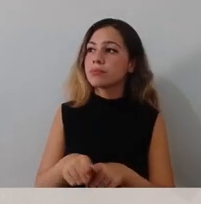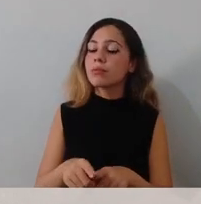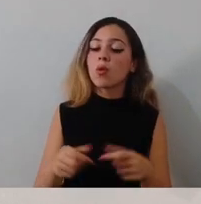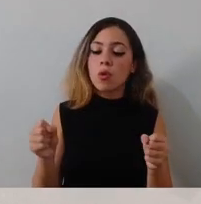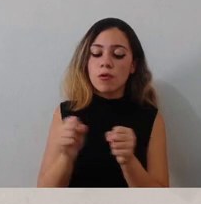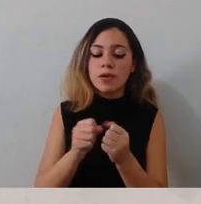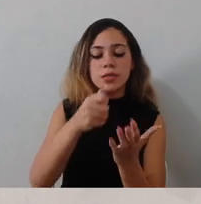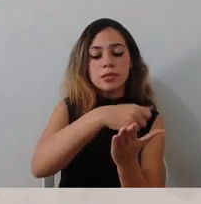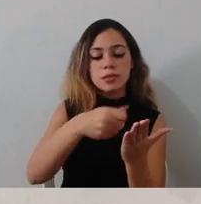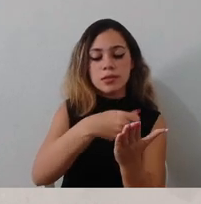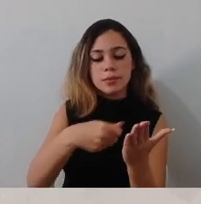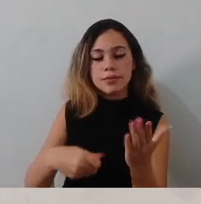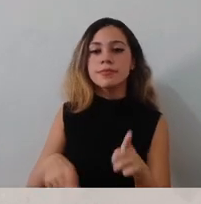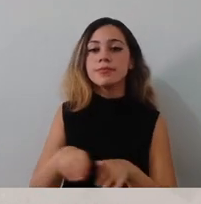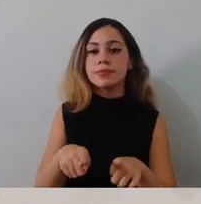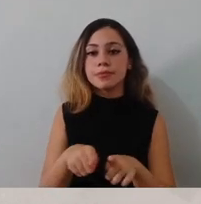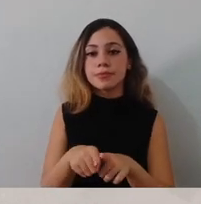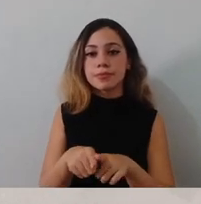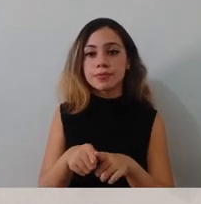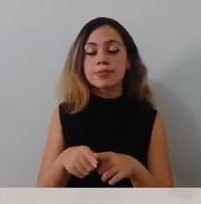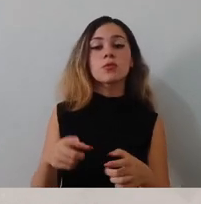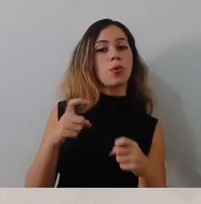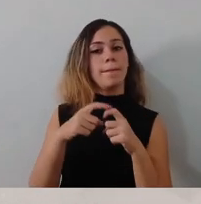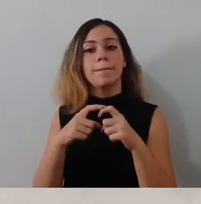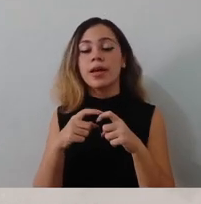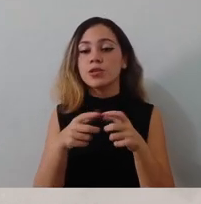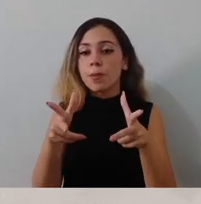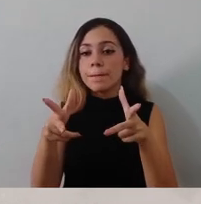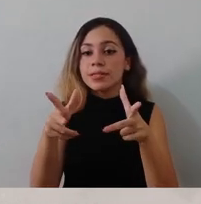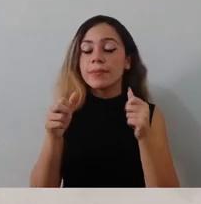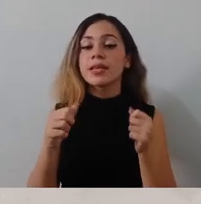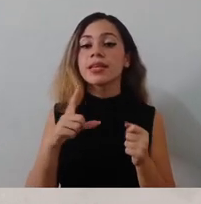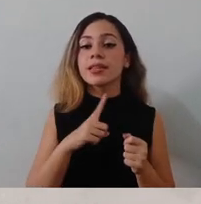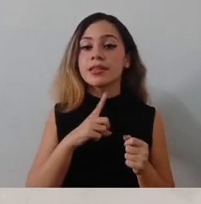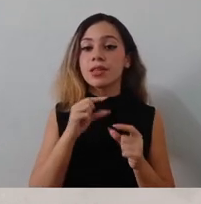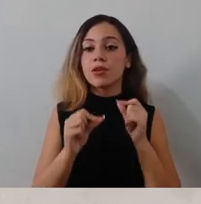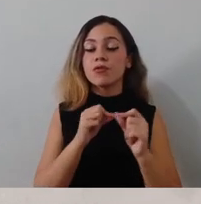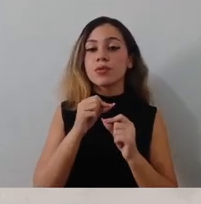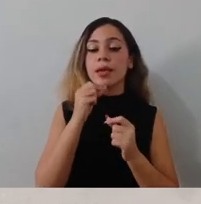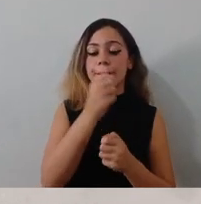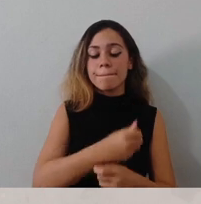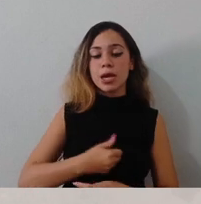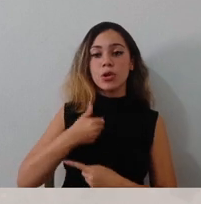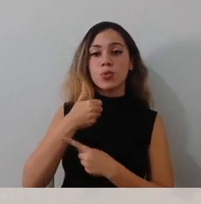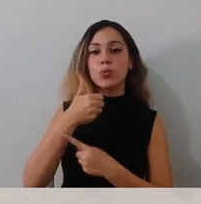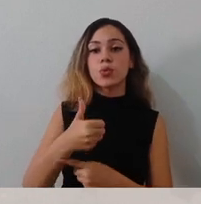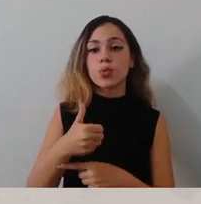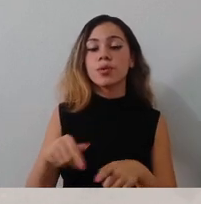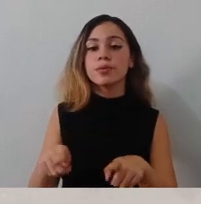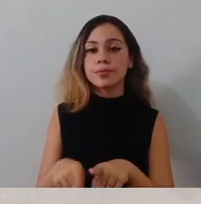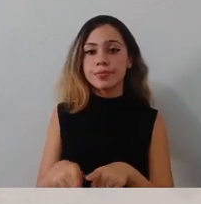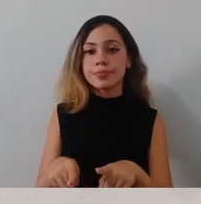nas atividades. Então, a equipe multifuncional que acompanha percebeu que houve uma